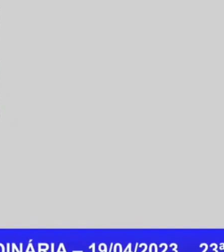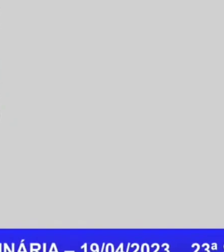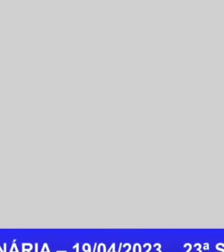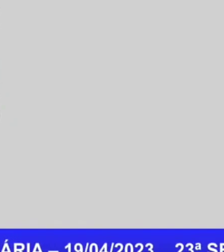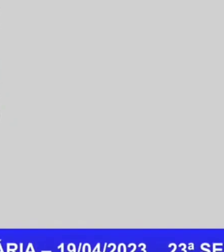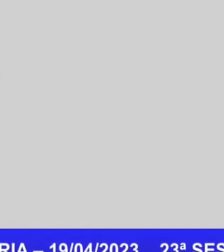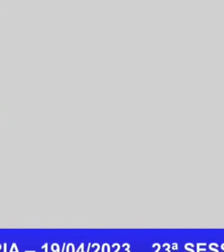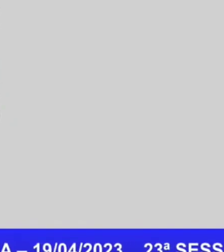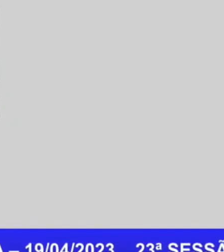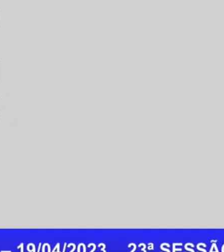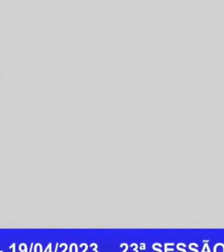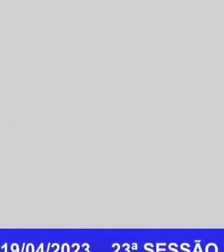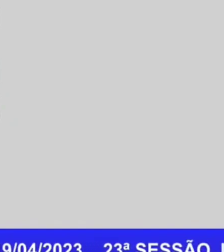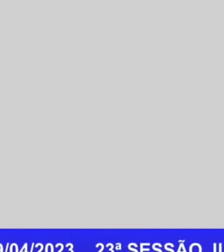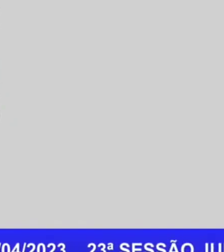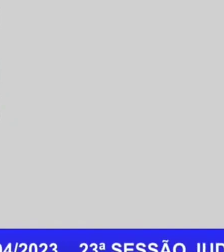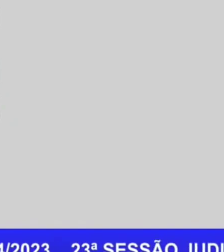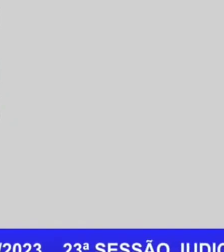19/4/2023.